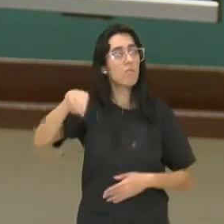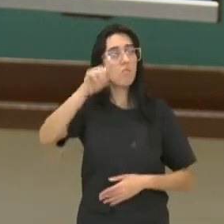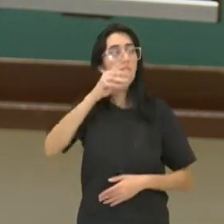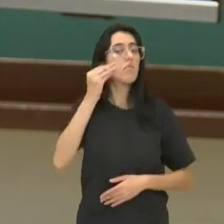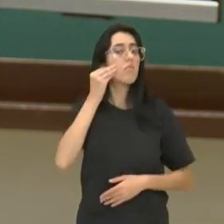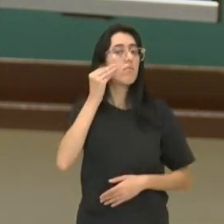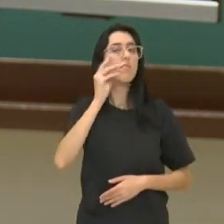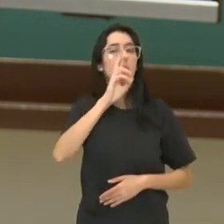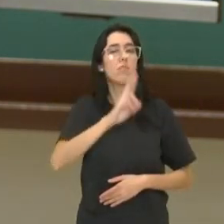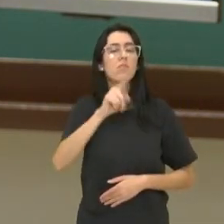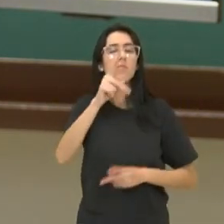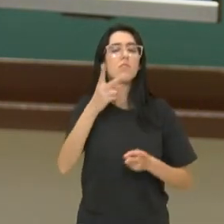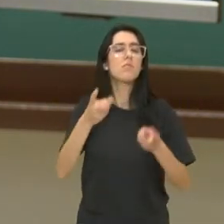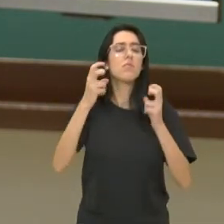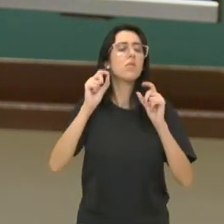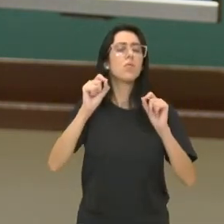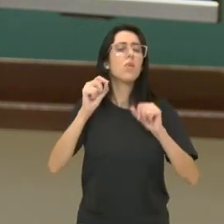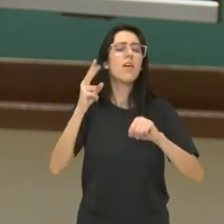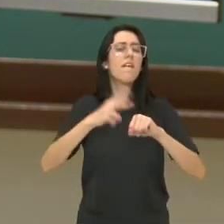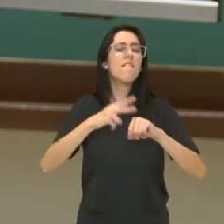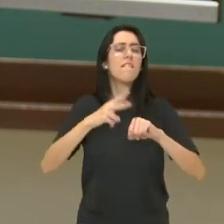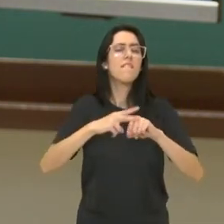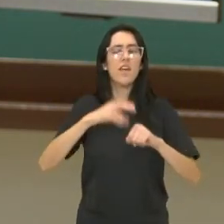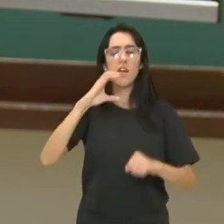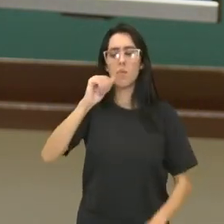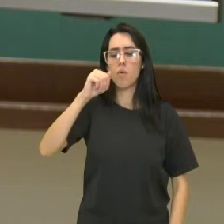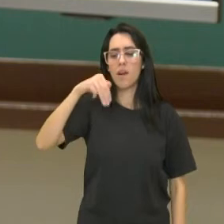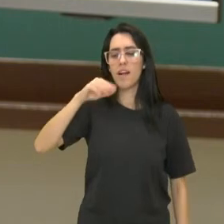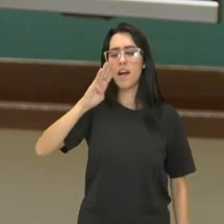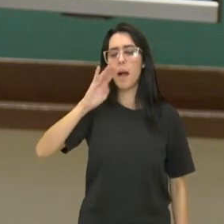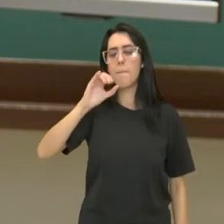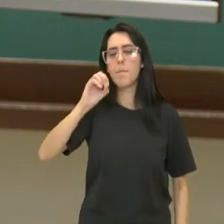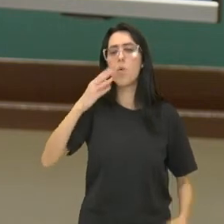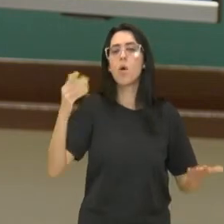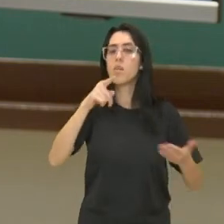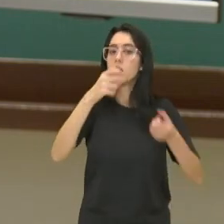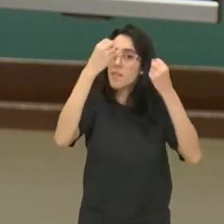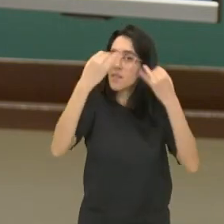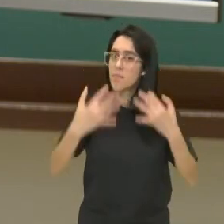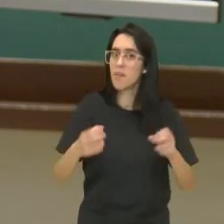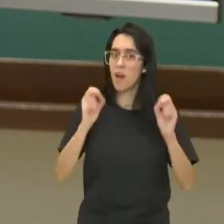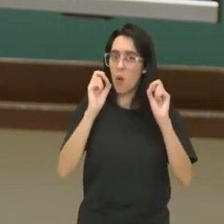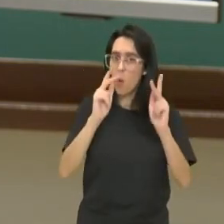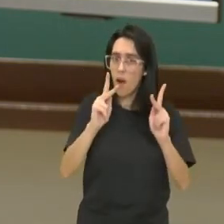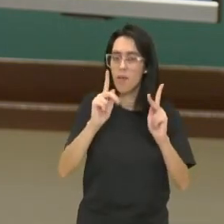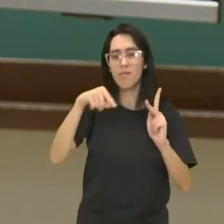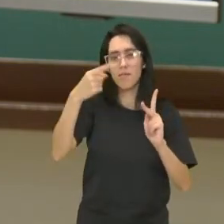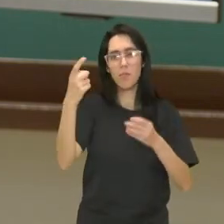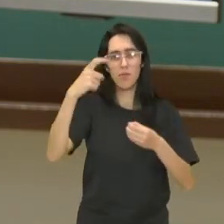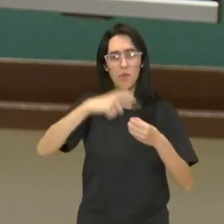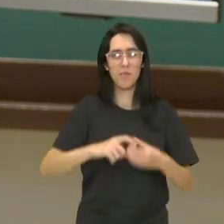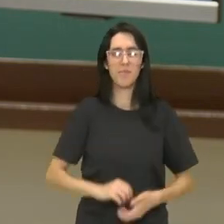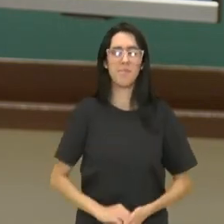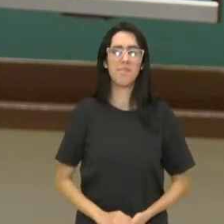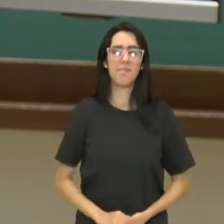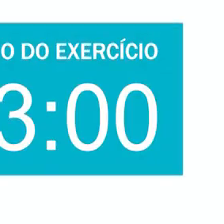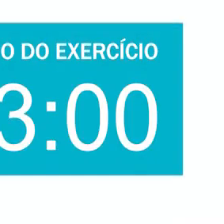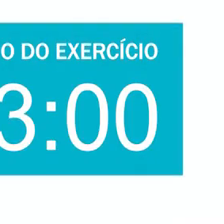vocês, identifiquem aí o verbo de câmbio e expliquem. Certo? Até daqui a pouco.